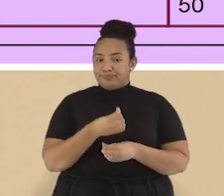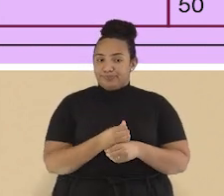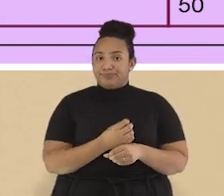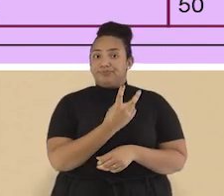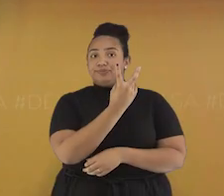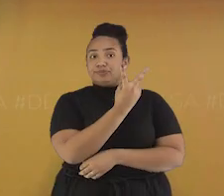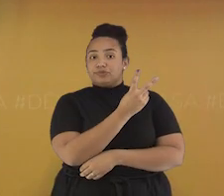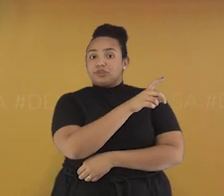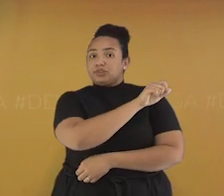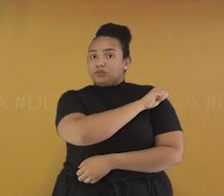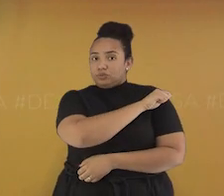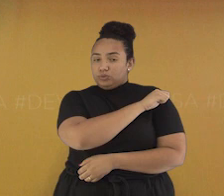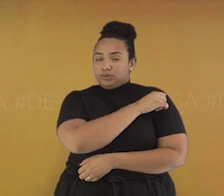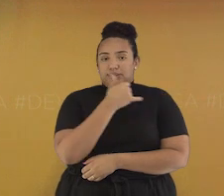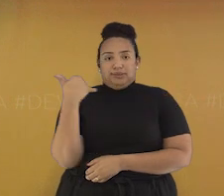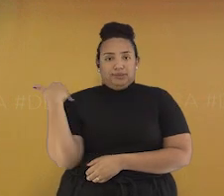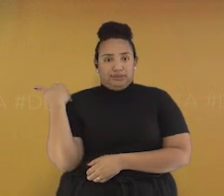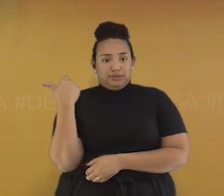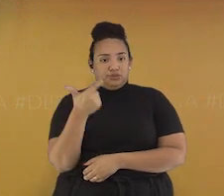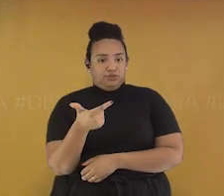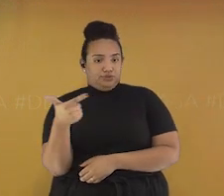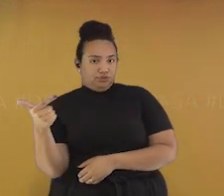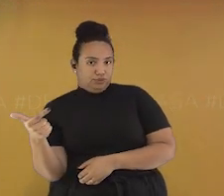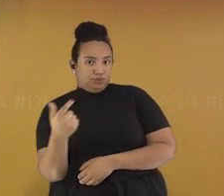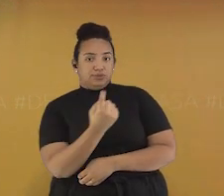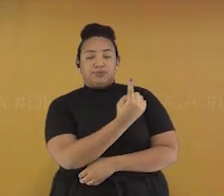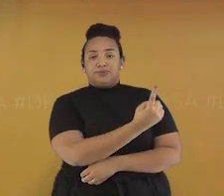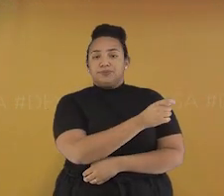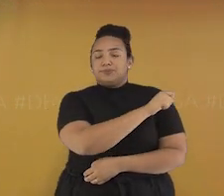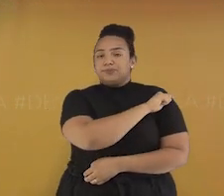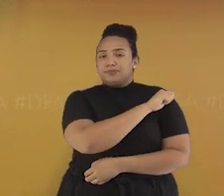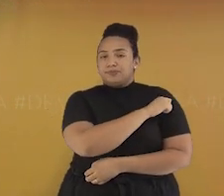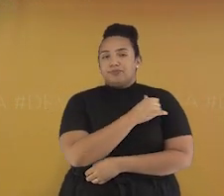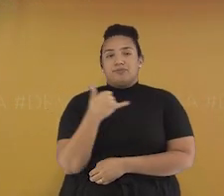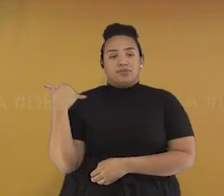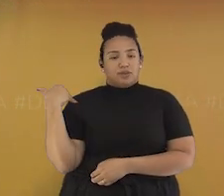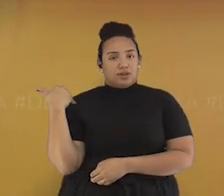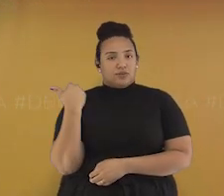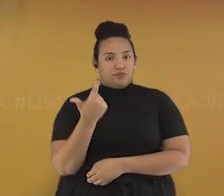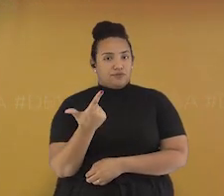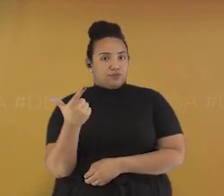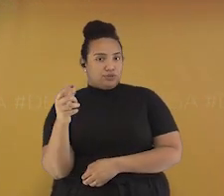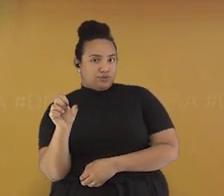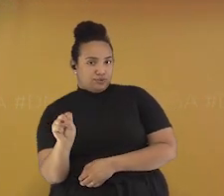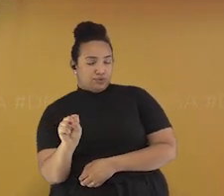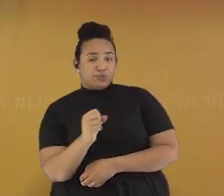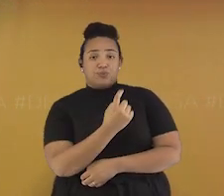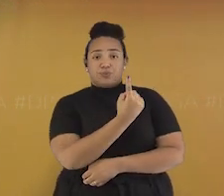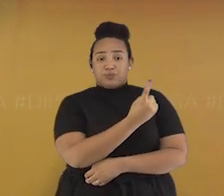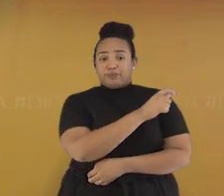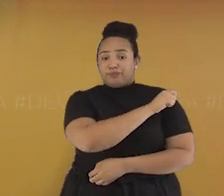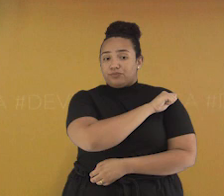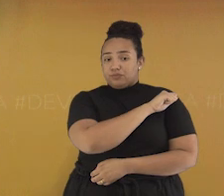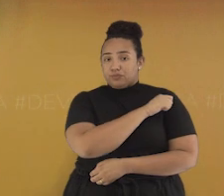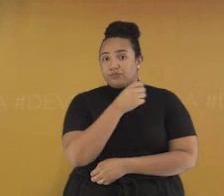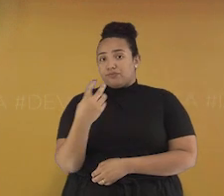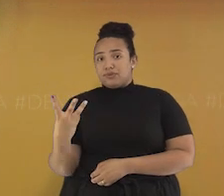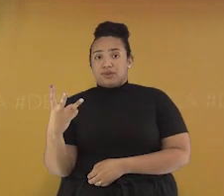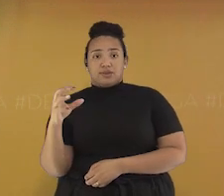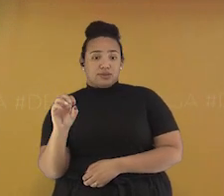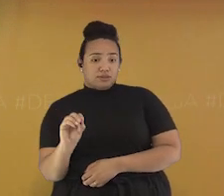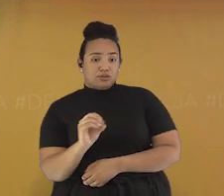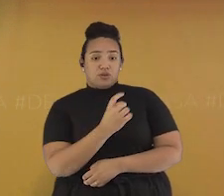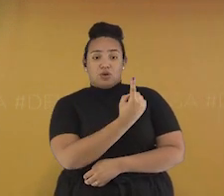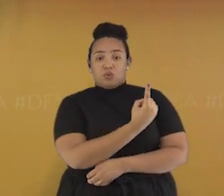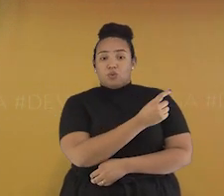tenho aqui 2 alunos com 22 anos, um aluno com 28 anos, um aluno com 30 anos,